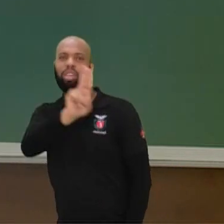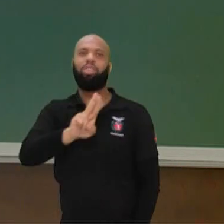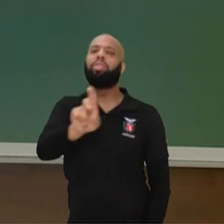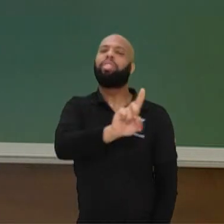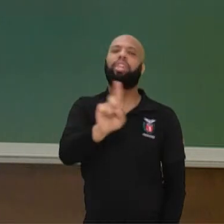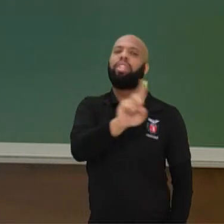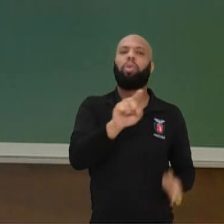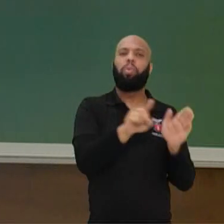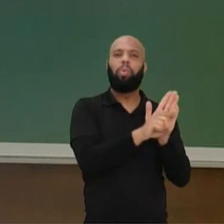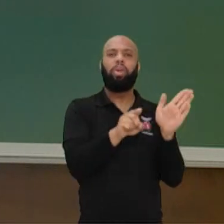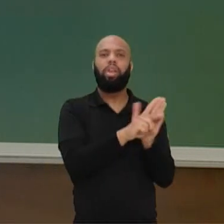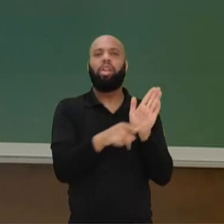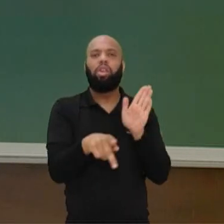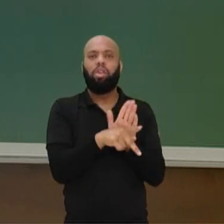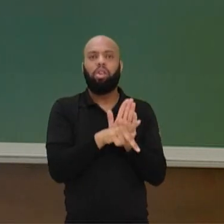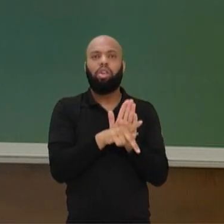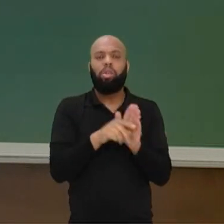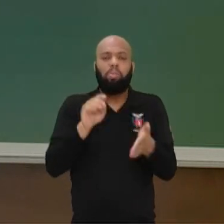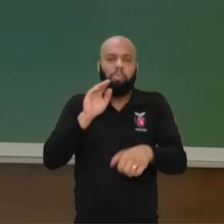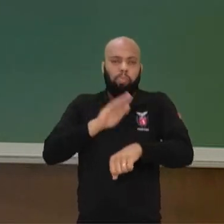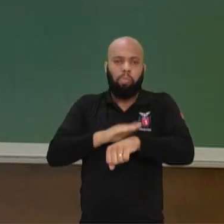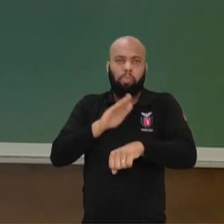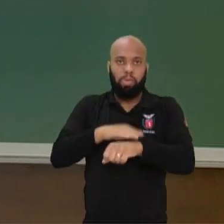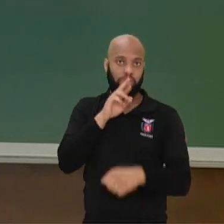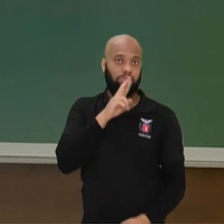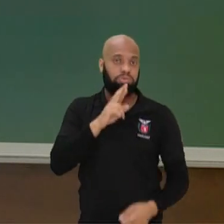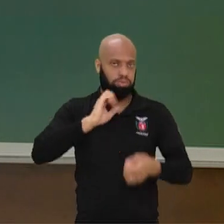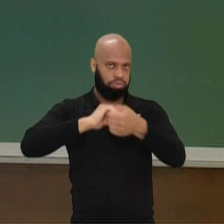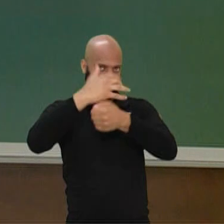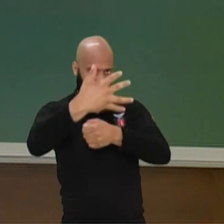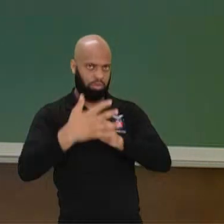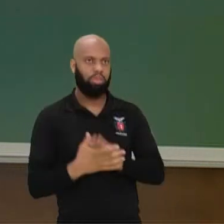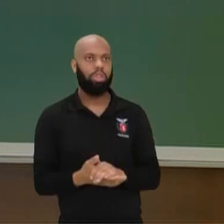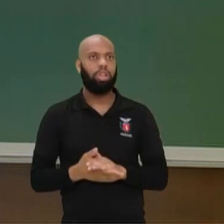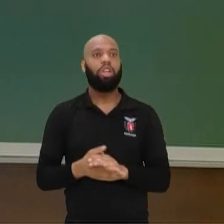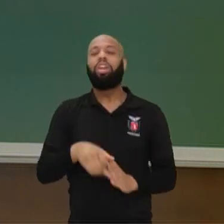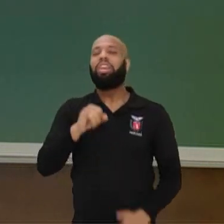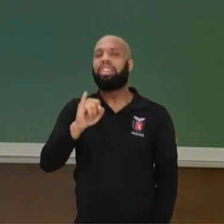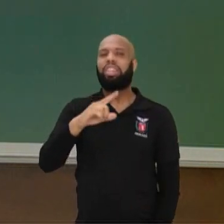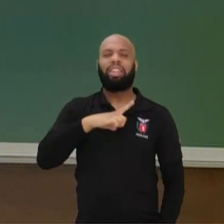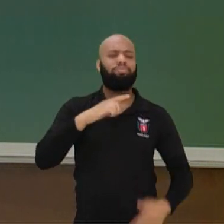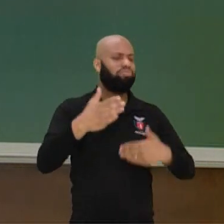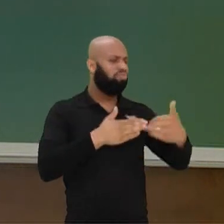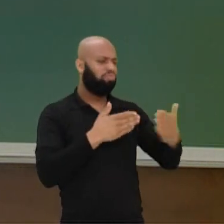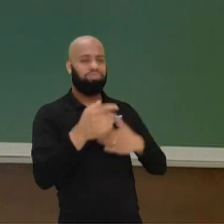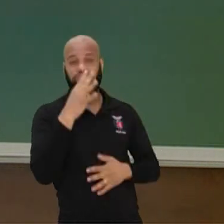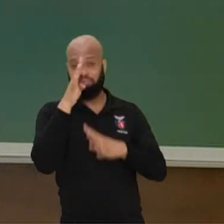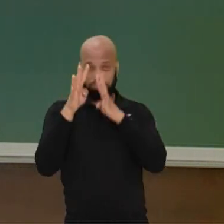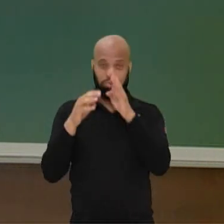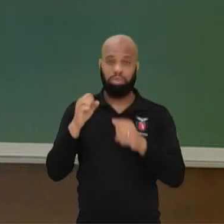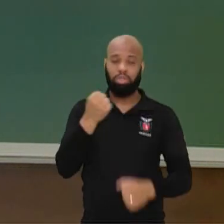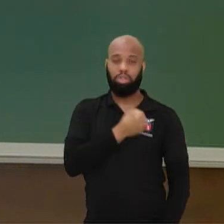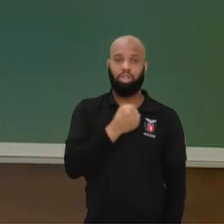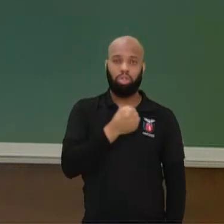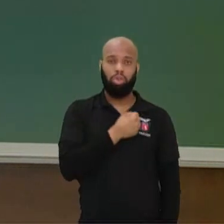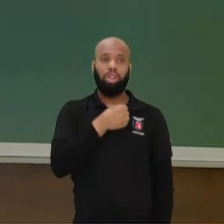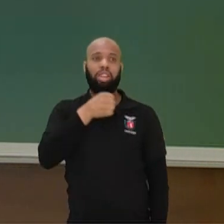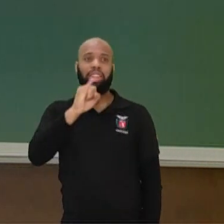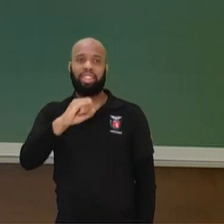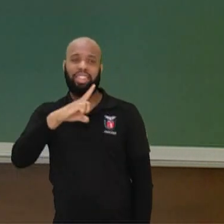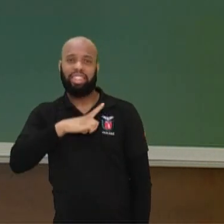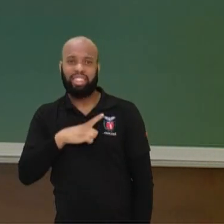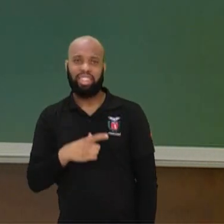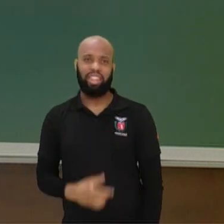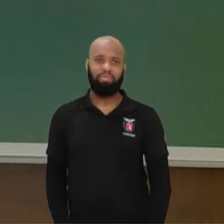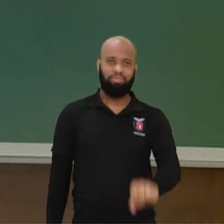sinal negativo na potência, tá? E qualquer número diferente de 0 é elevado a 0